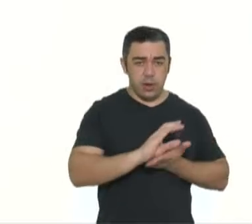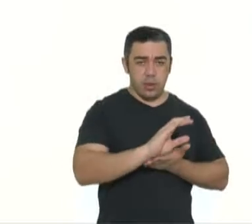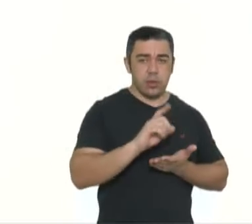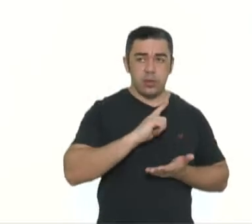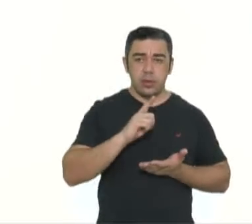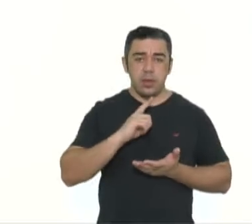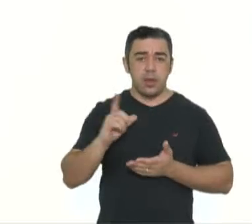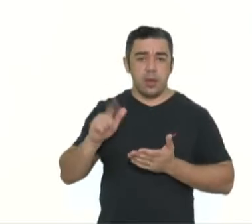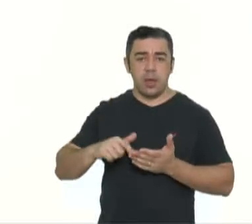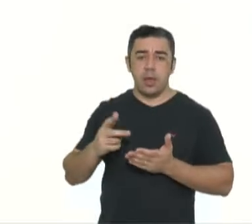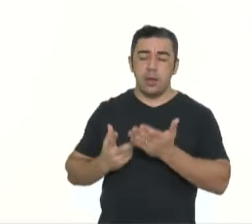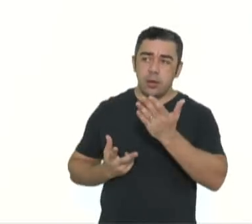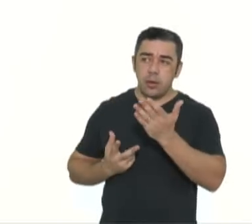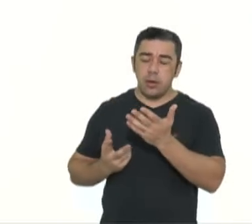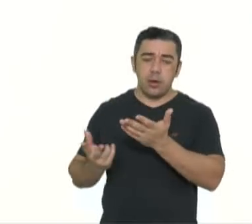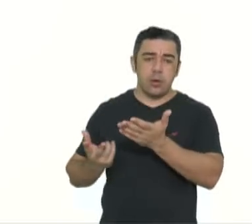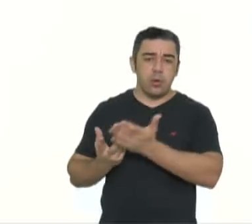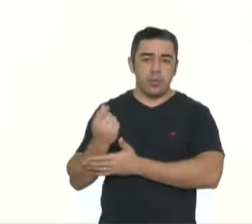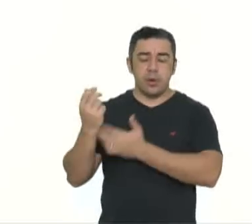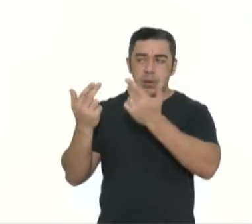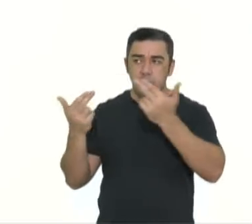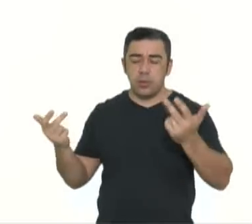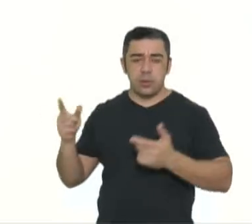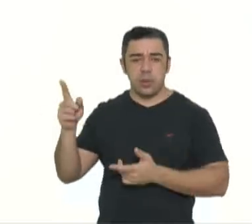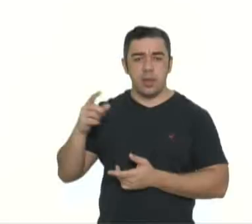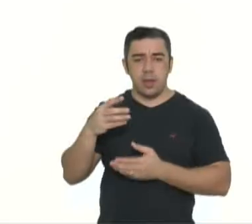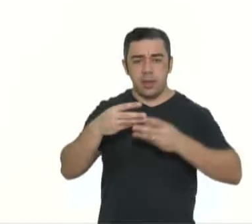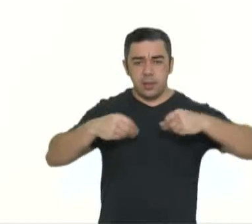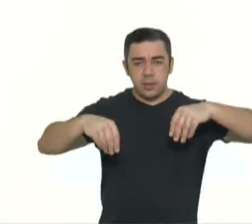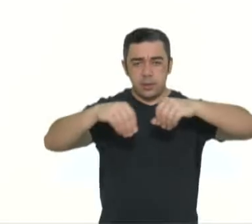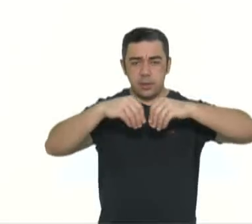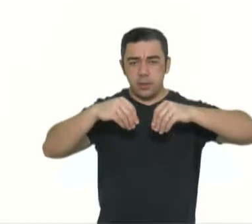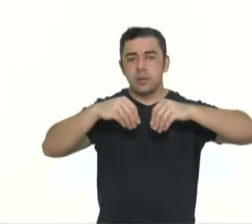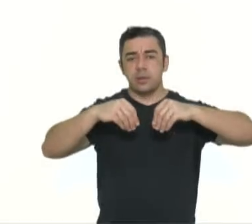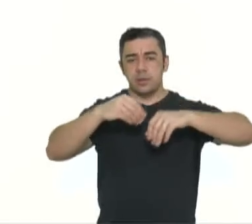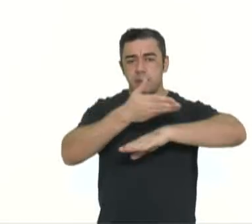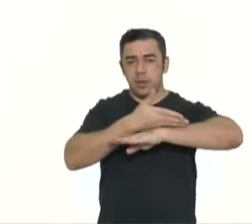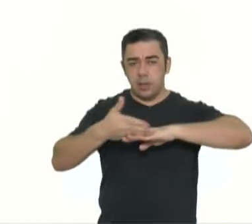de trigo e de petróleo. E sem